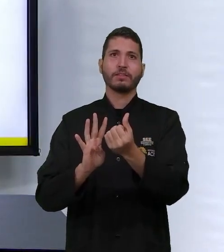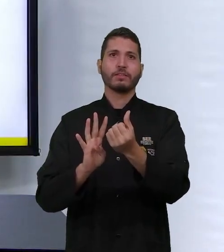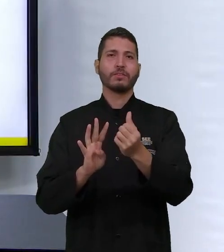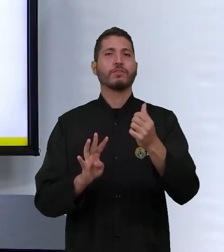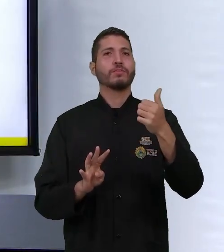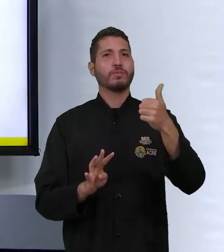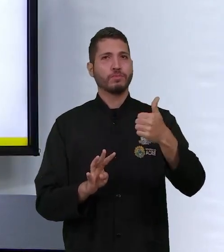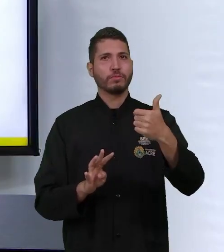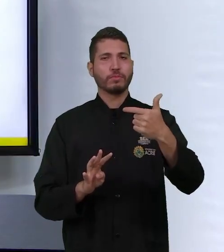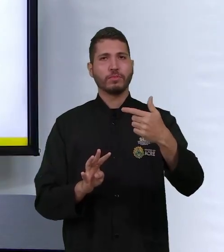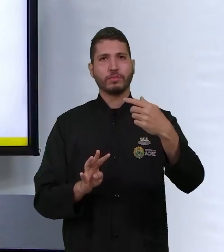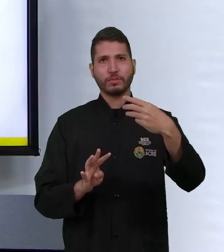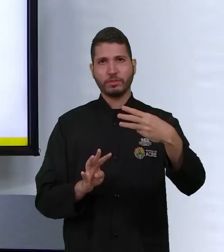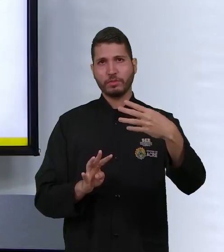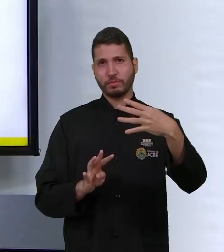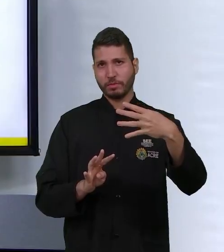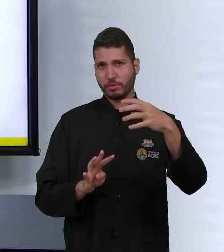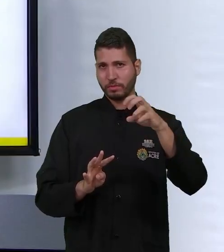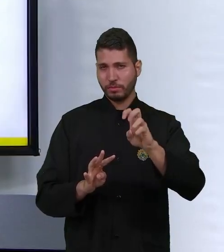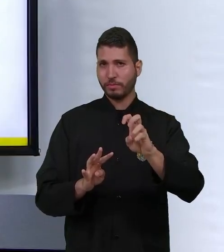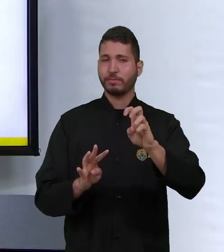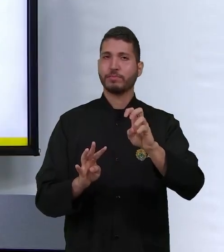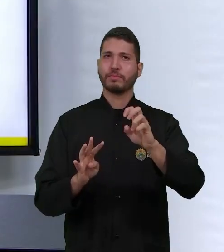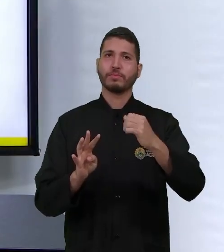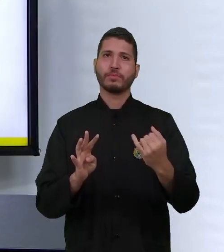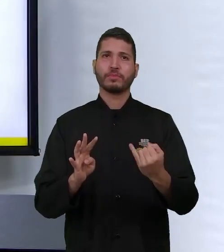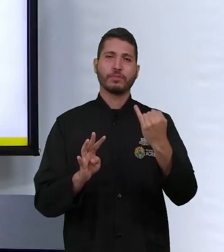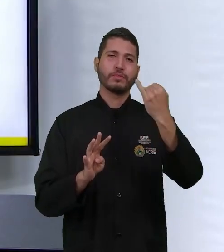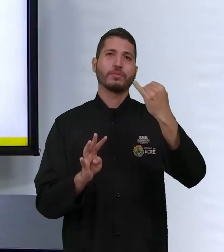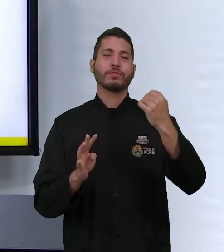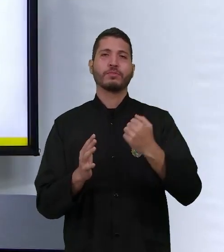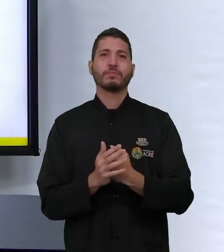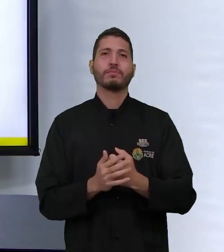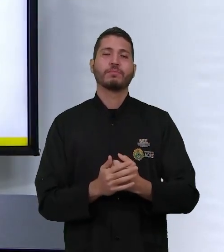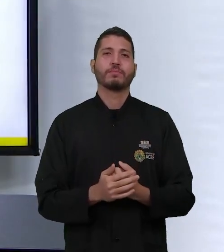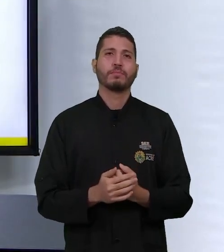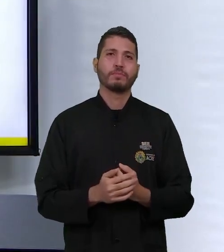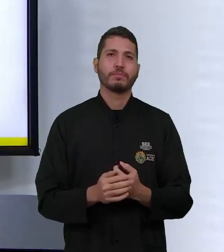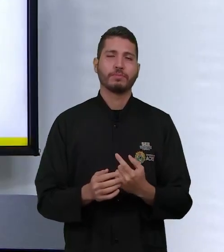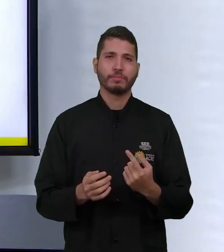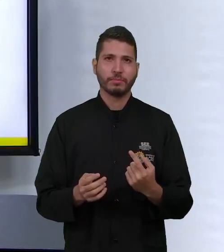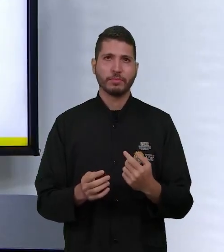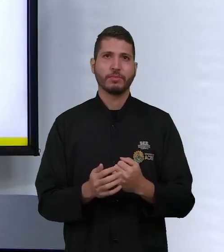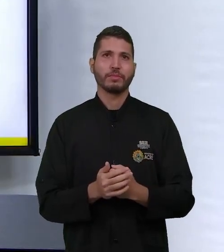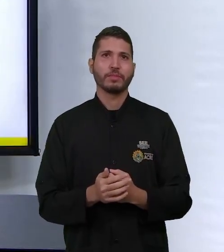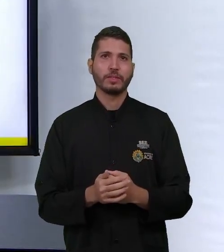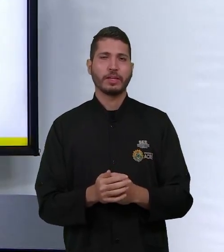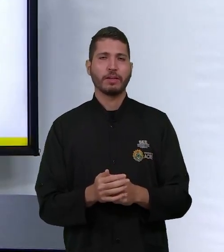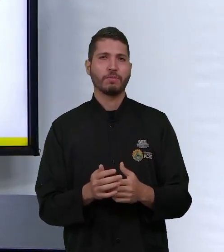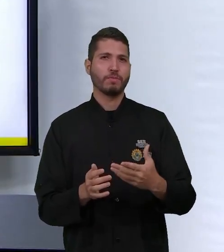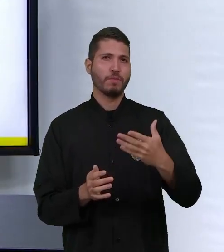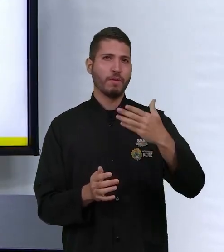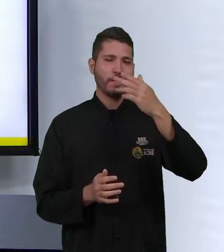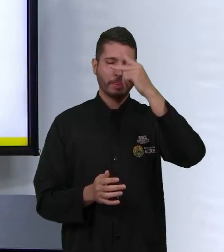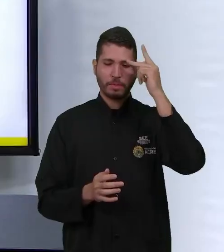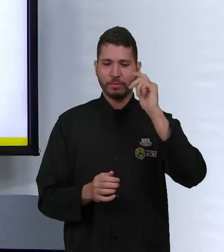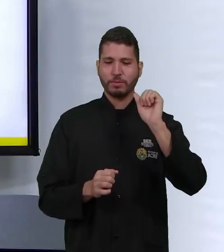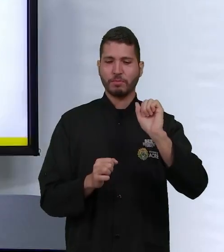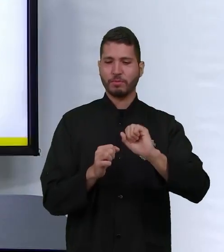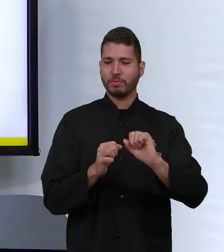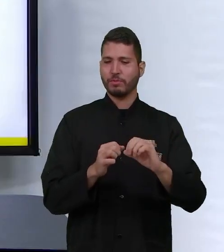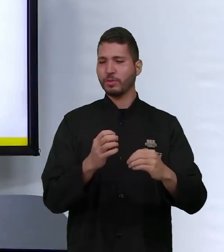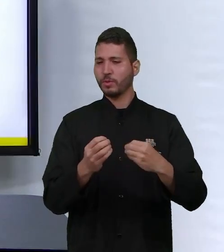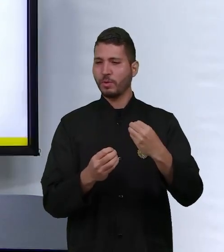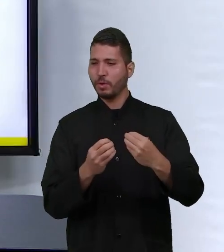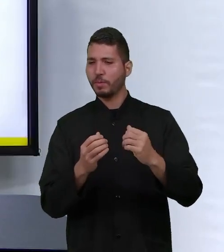3, 4 e 5. É importante porque fala da forma como o homem produz as coisas, as mercadorias